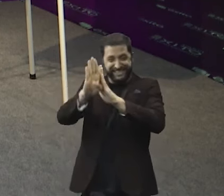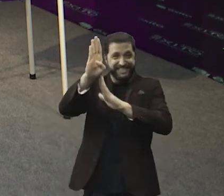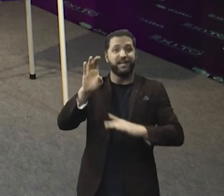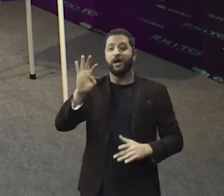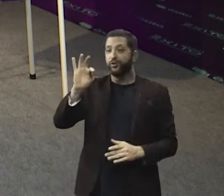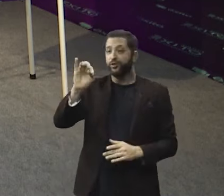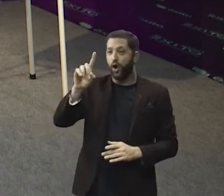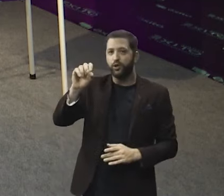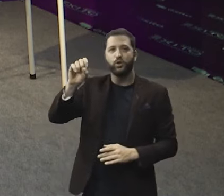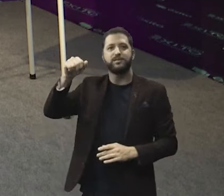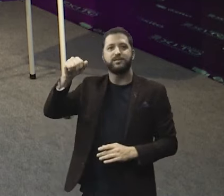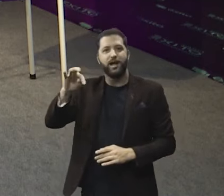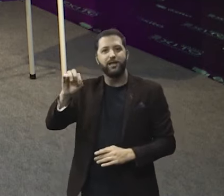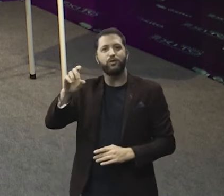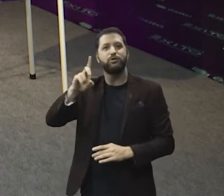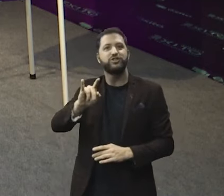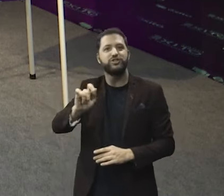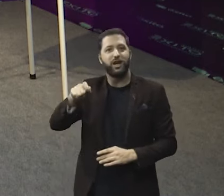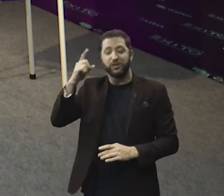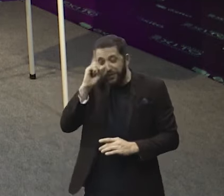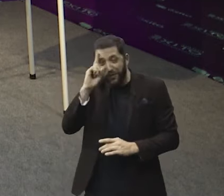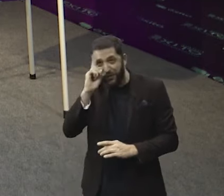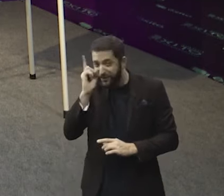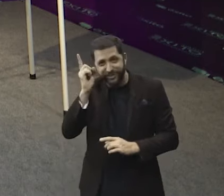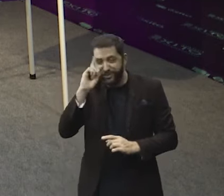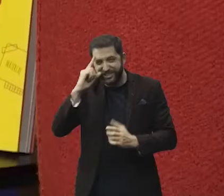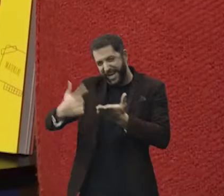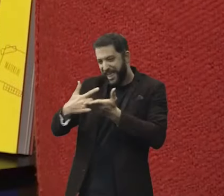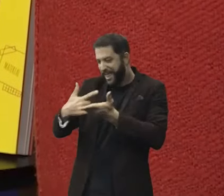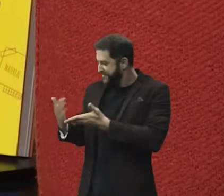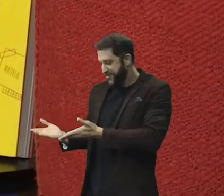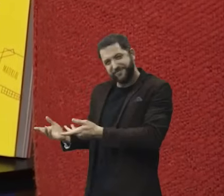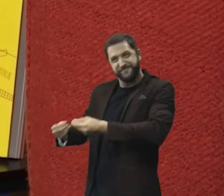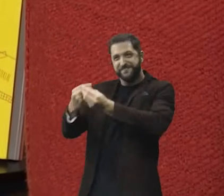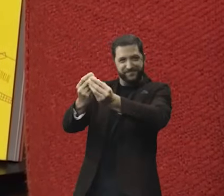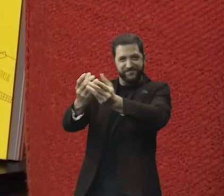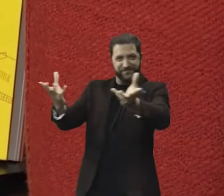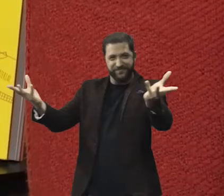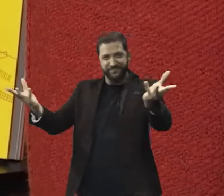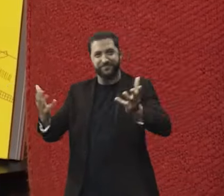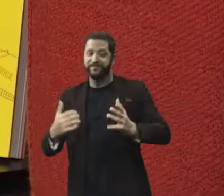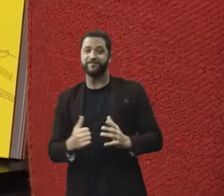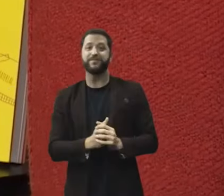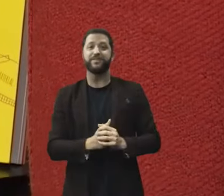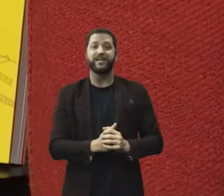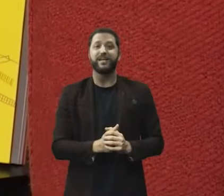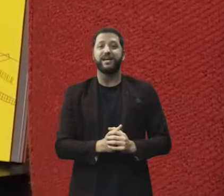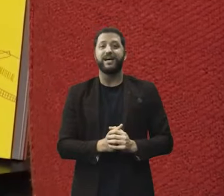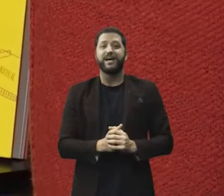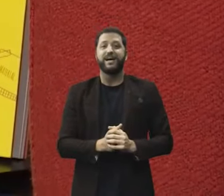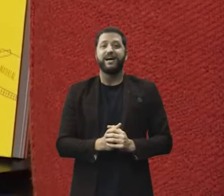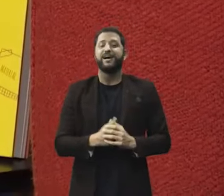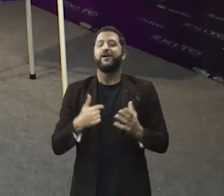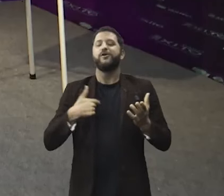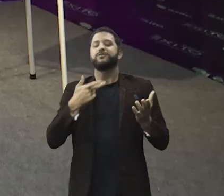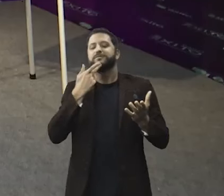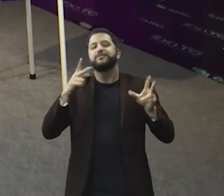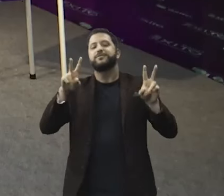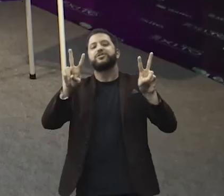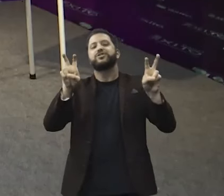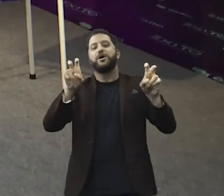também tô agora com o tonem aí que falam sobre mim não é problema meu E hoje nós vamos falar sobre um tema que é